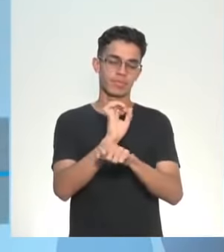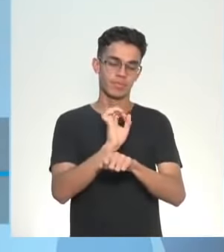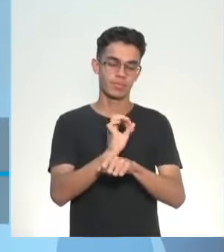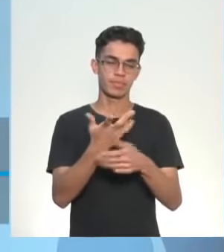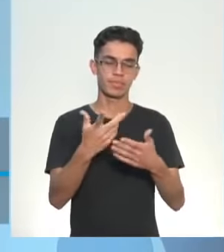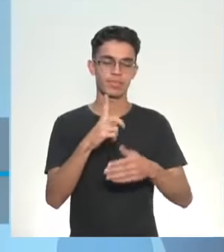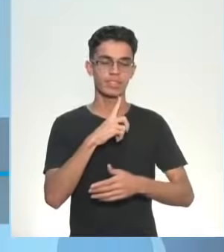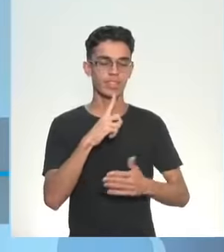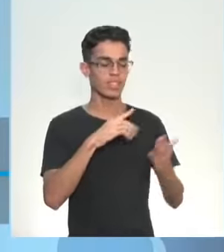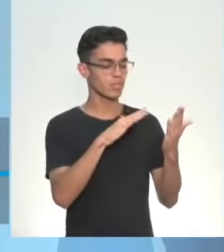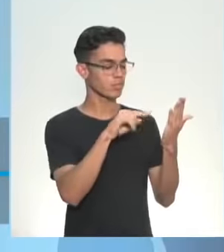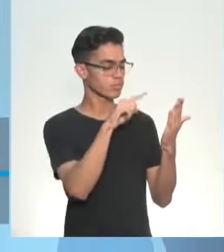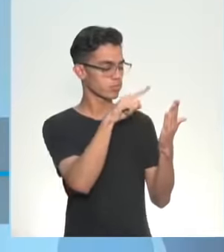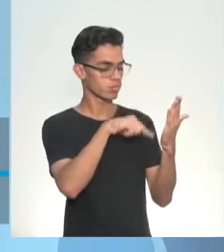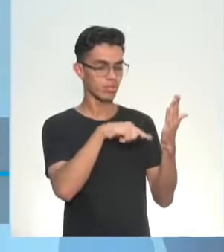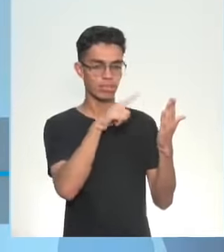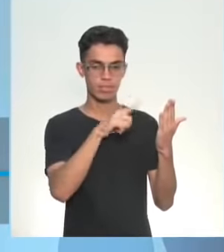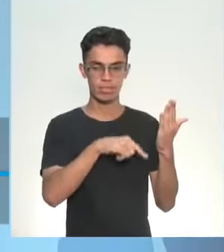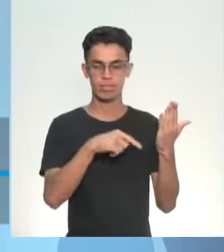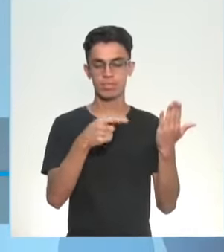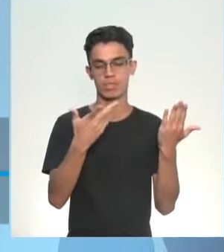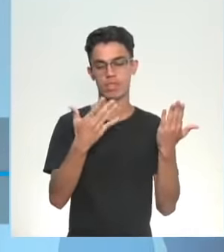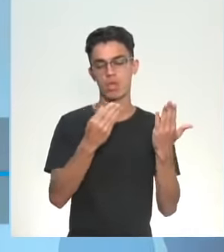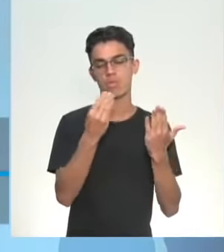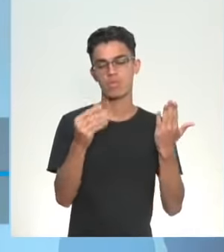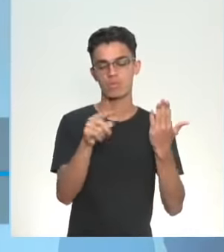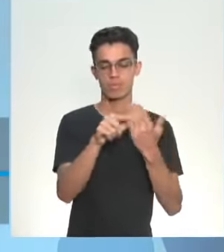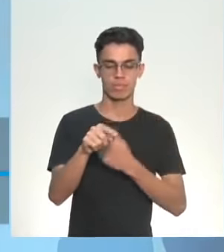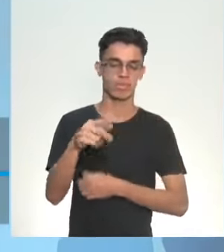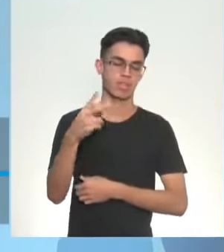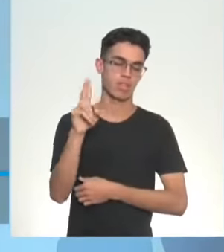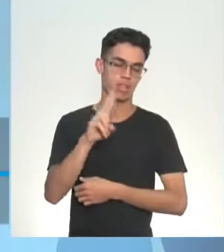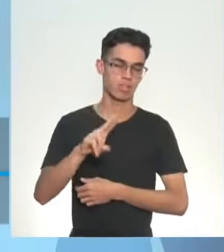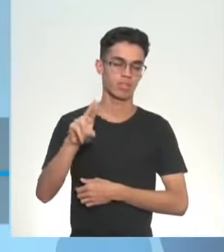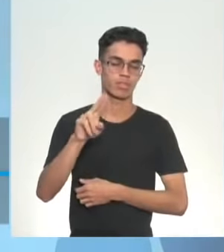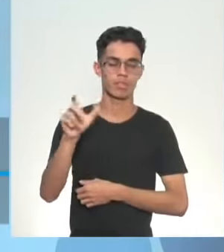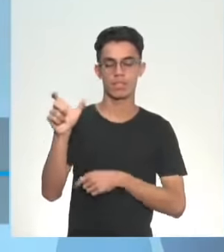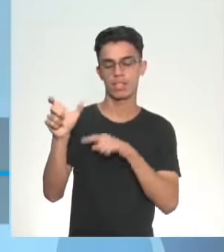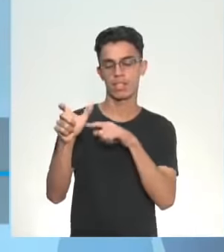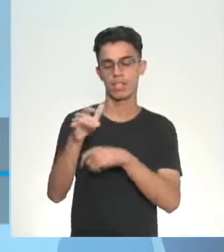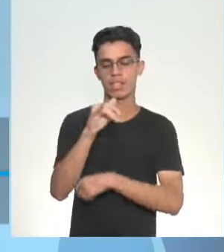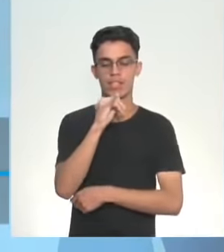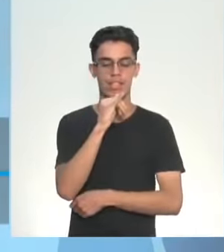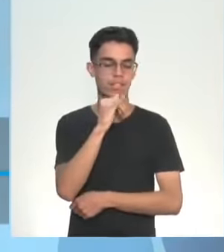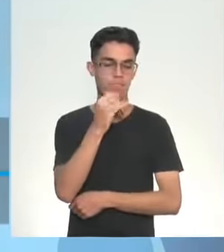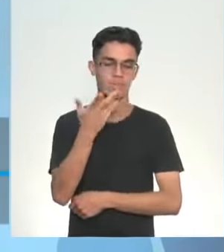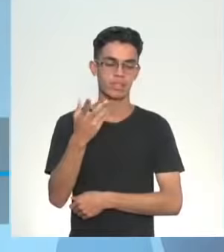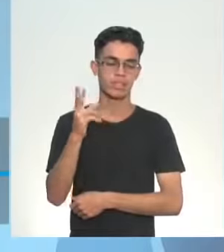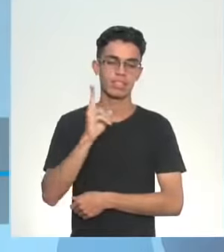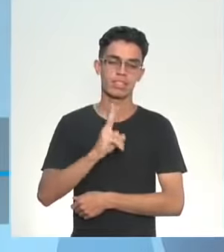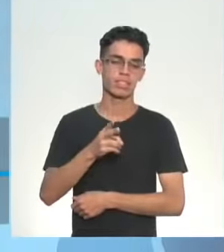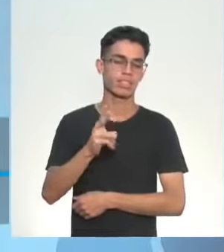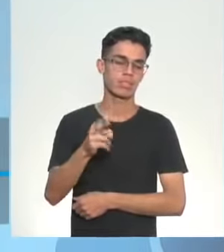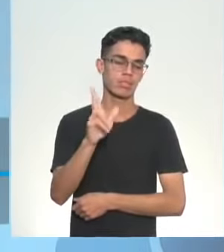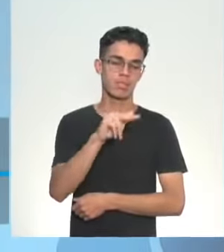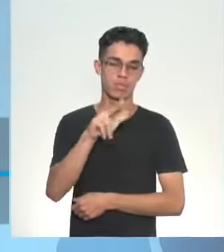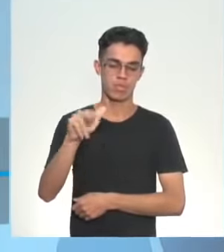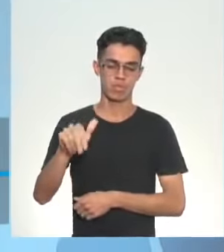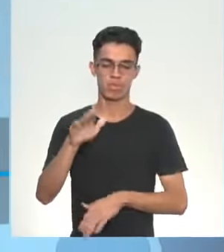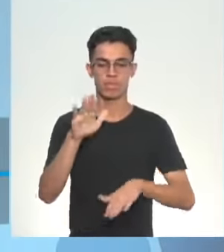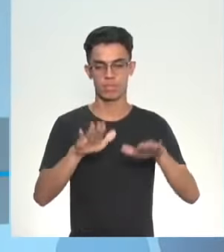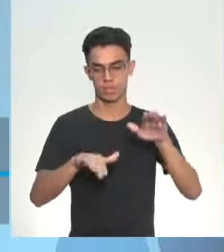encontrar aí algumas coisas que indiquem a frequência para mim então aquelas palavrinhas que falam assim sempre nunca às vezes